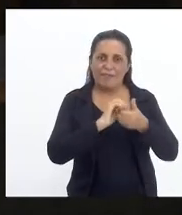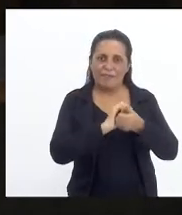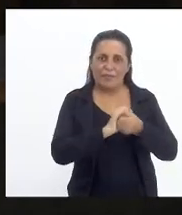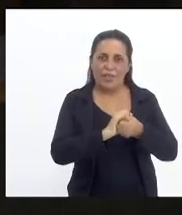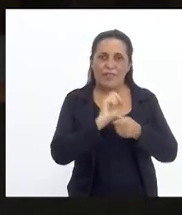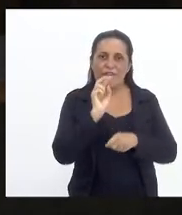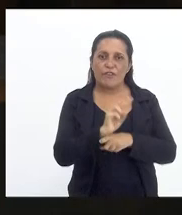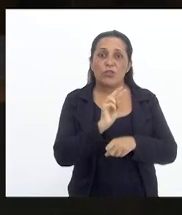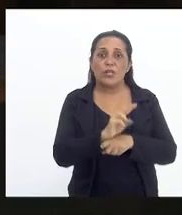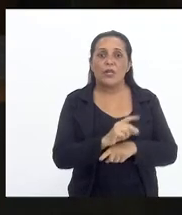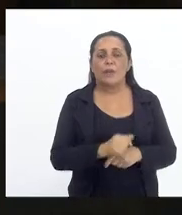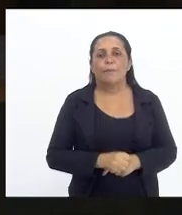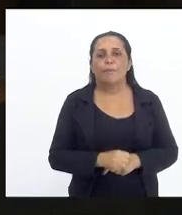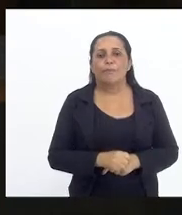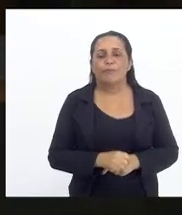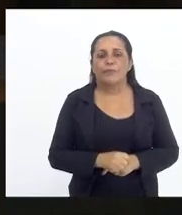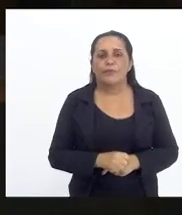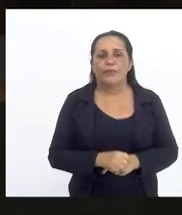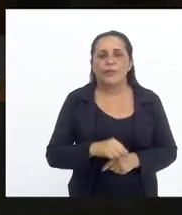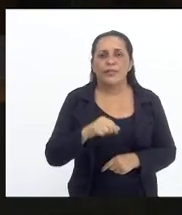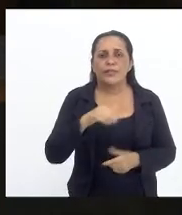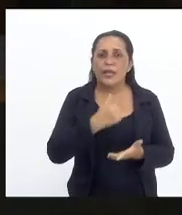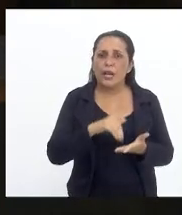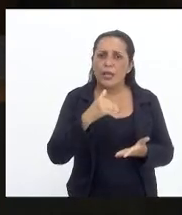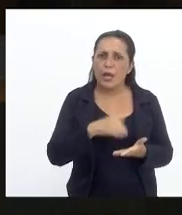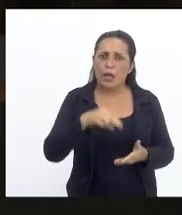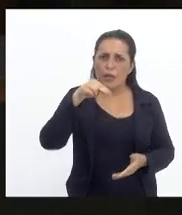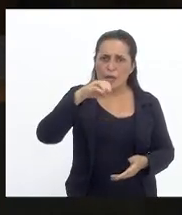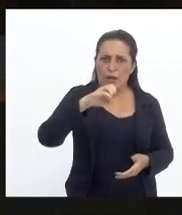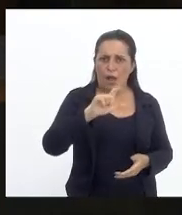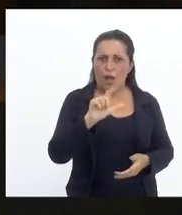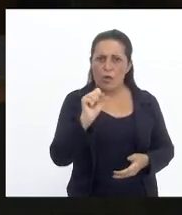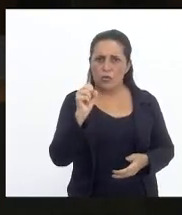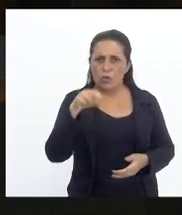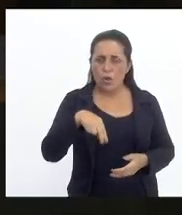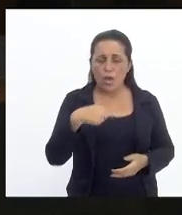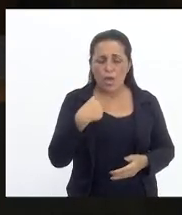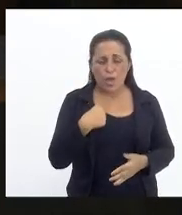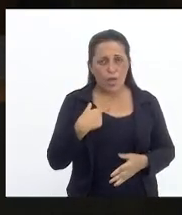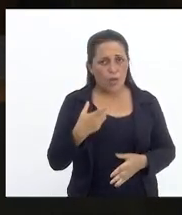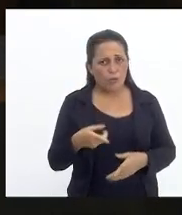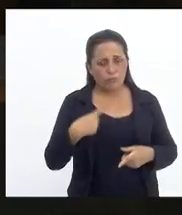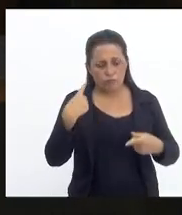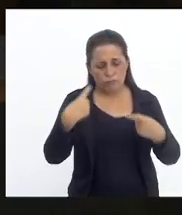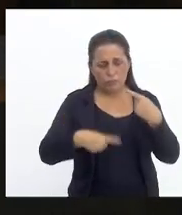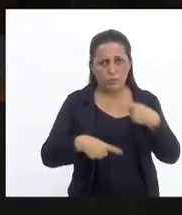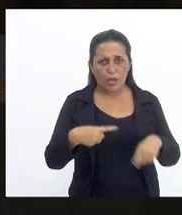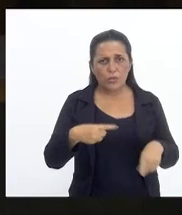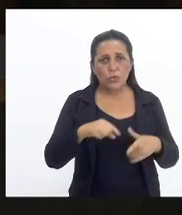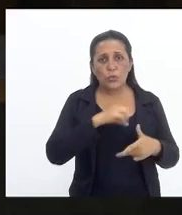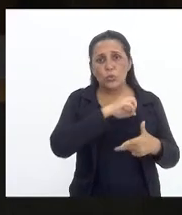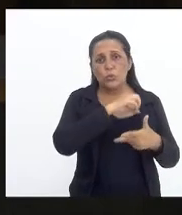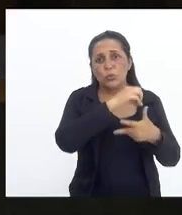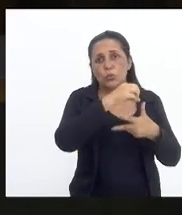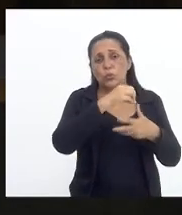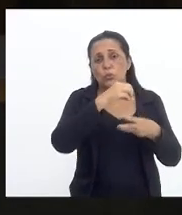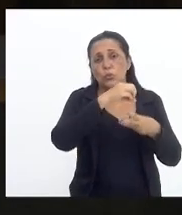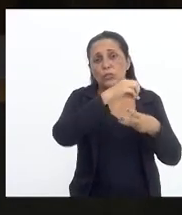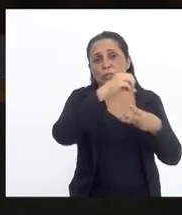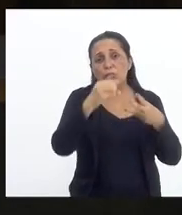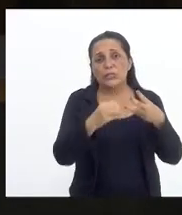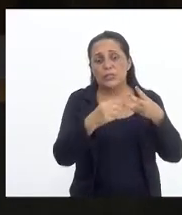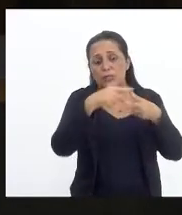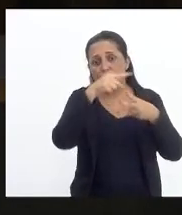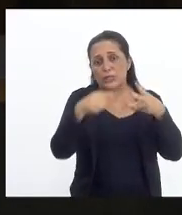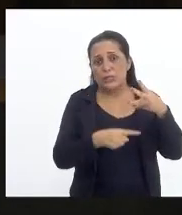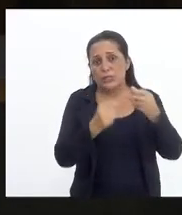secretário né o churrasco não vou me ater ao debate do triênio porque o